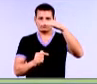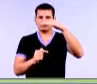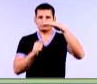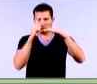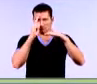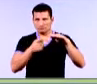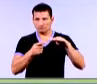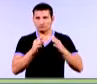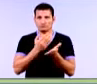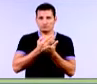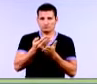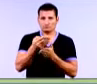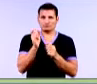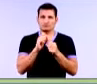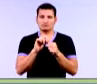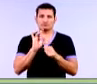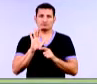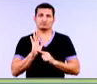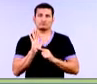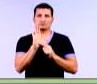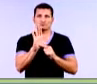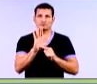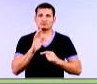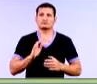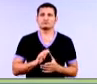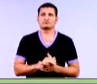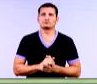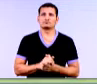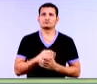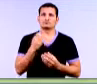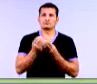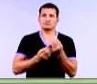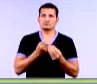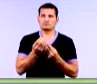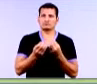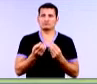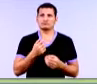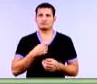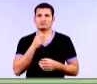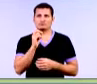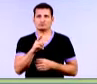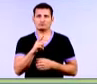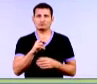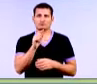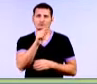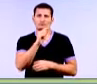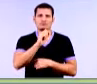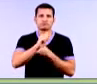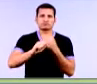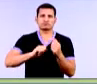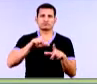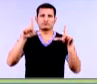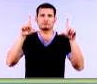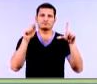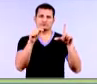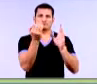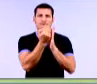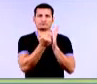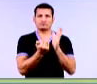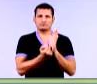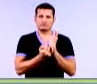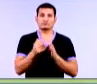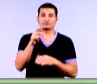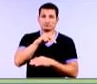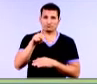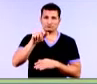eu fiz apenas a demonstração. Como é que eu vou rodar este programa? O professor